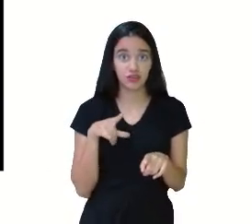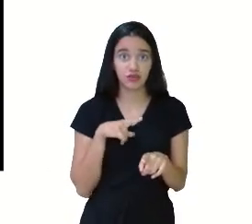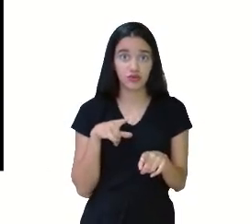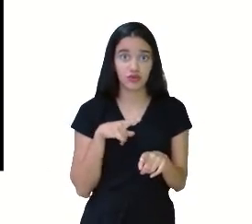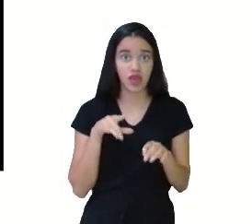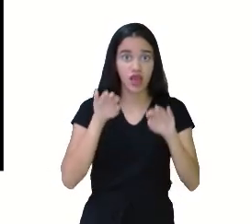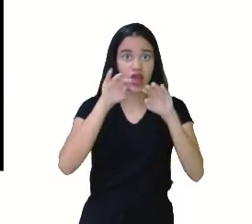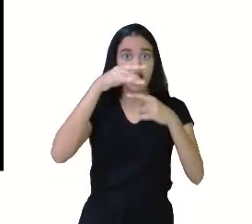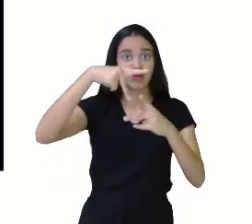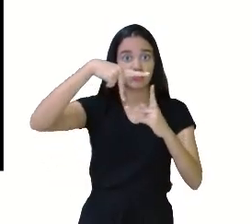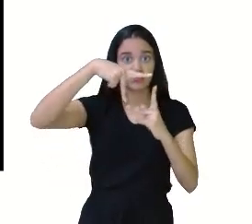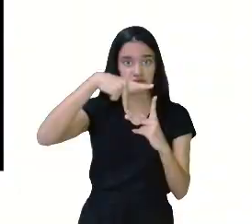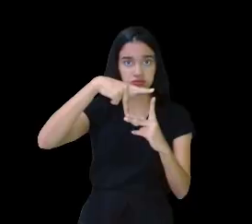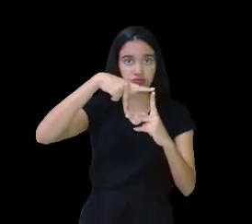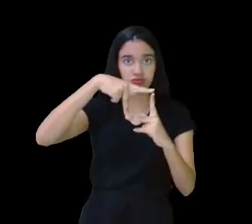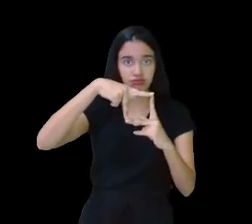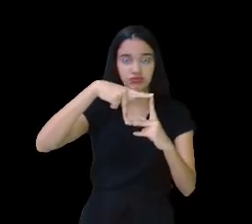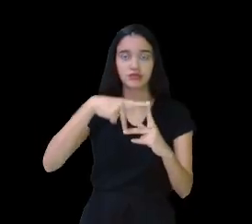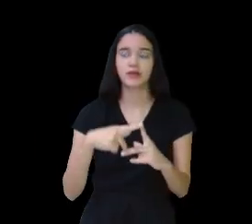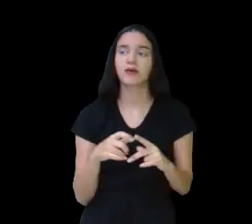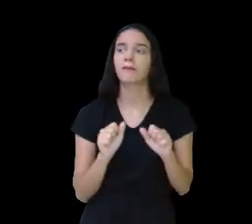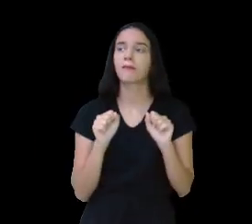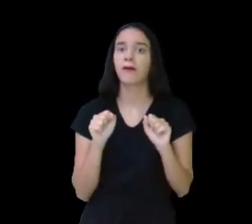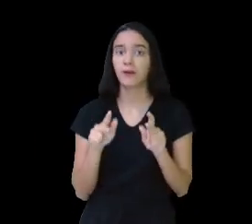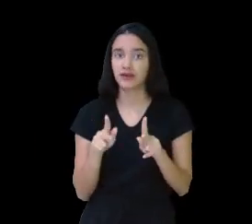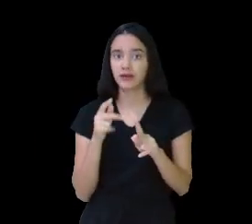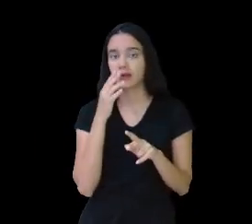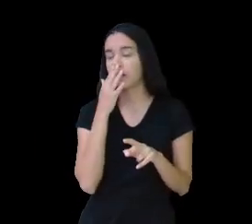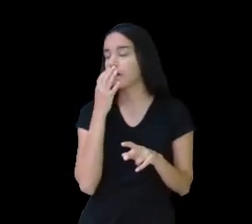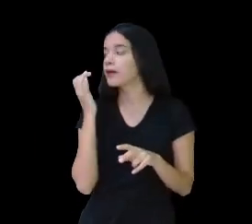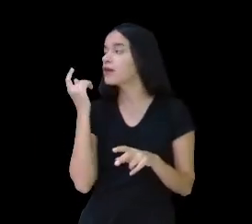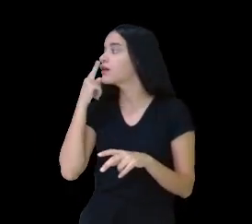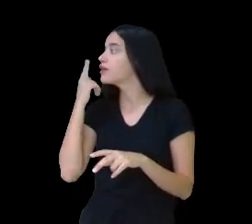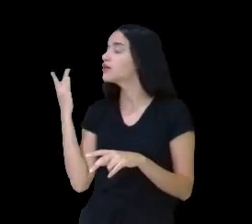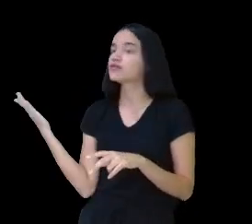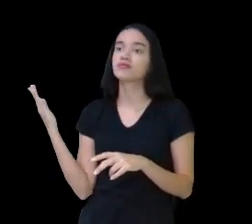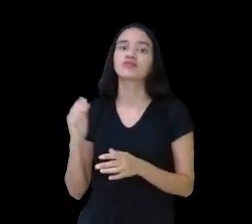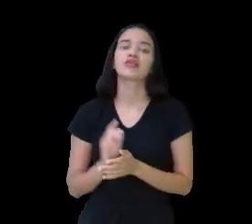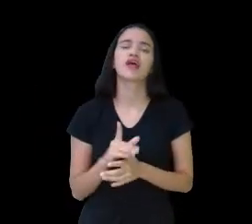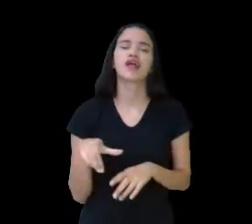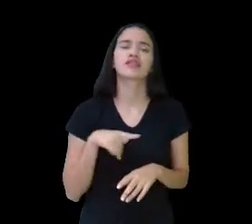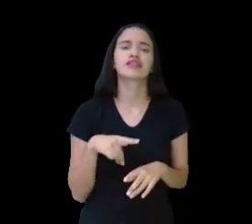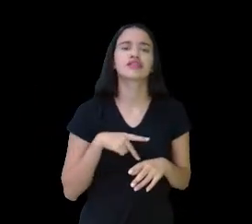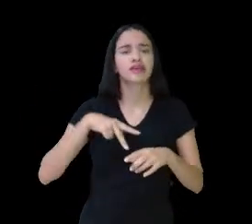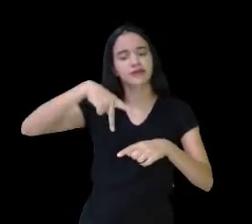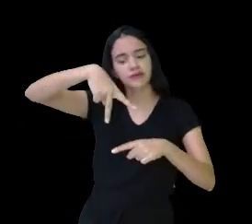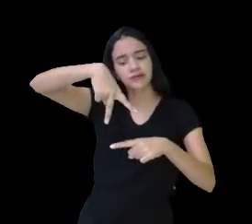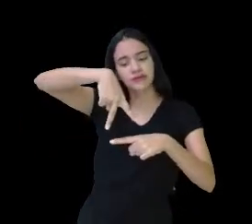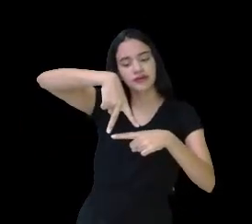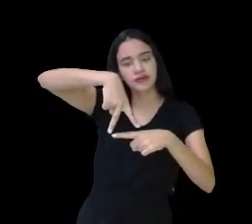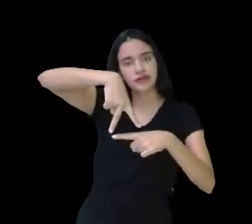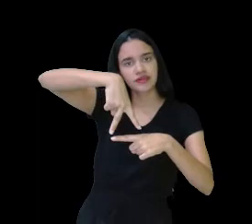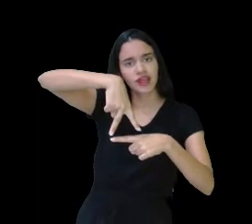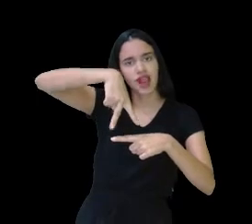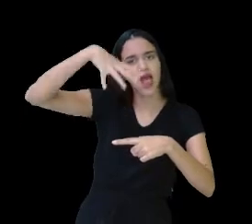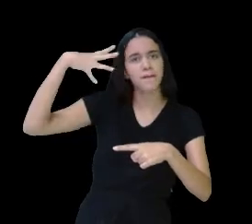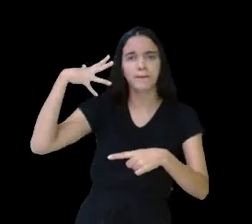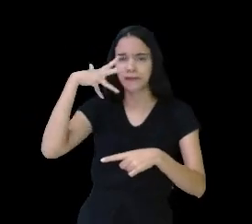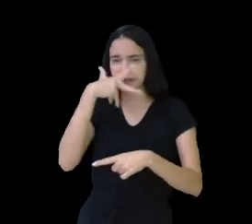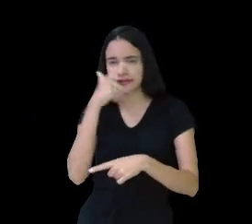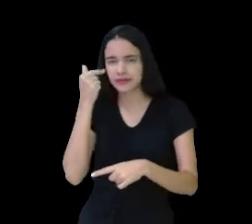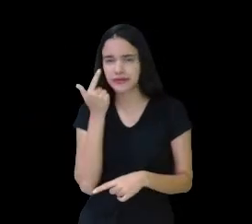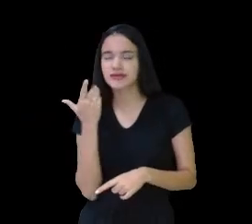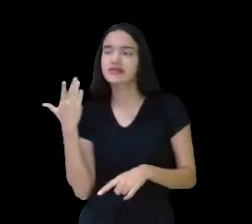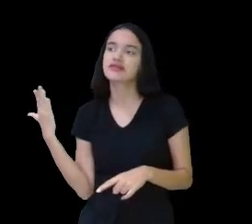iguais, quadrado, beleza? Aí eu tenho o triângulo, né? Figura bonita,